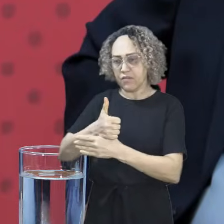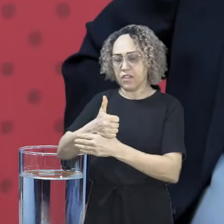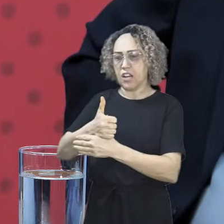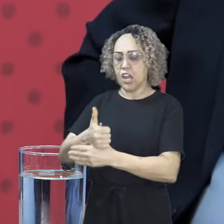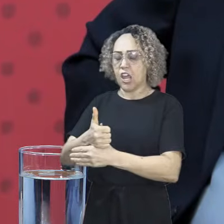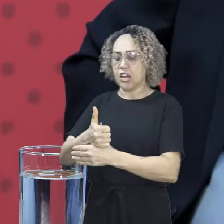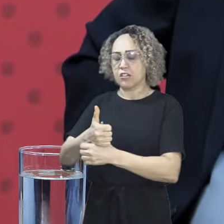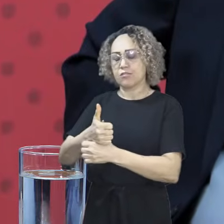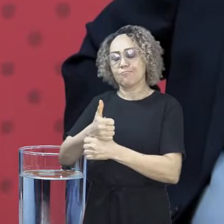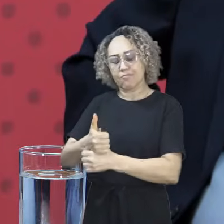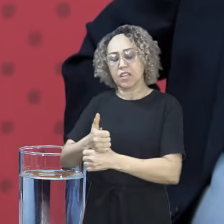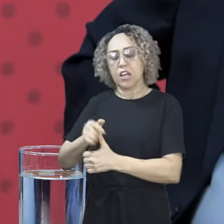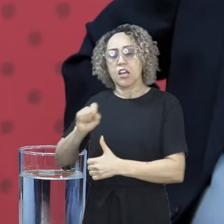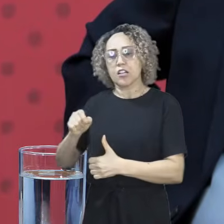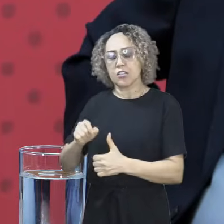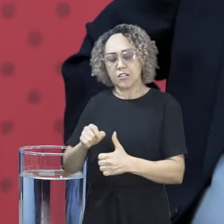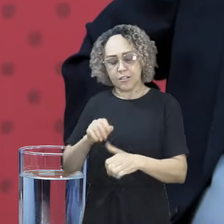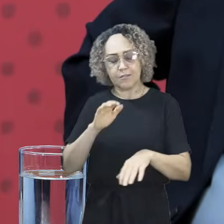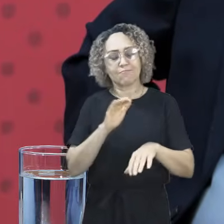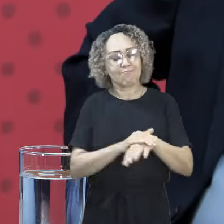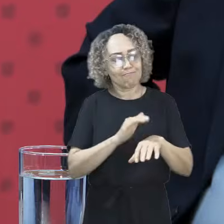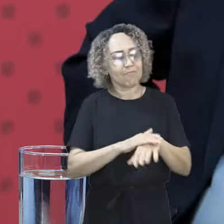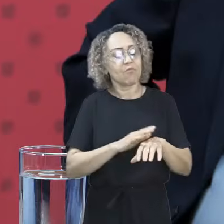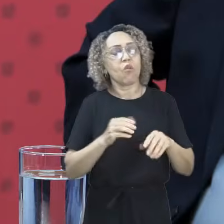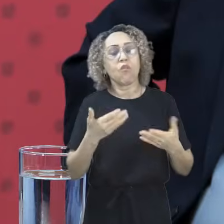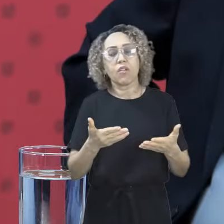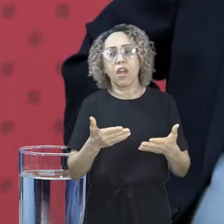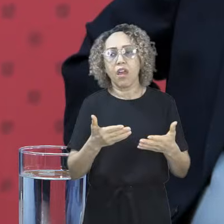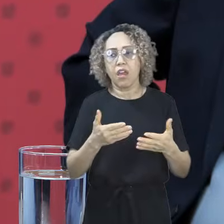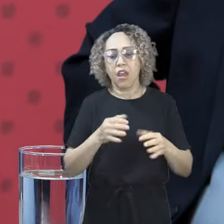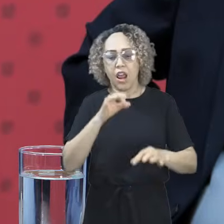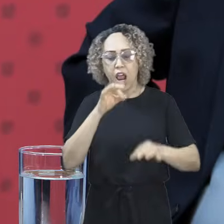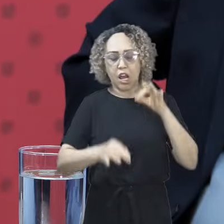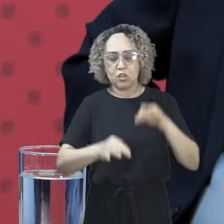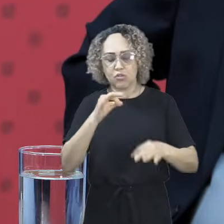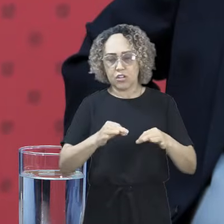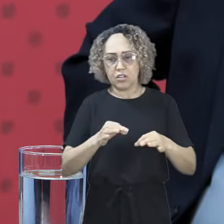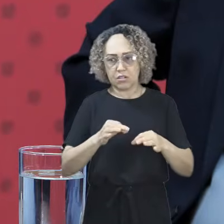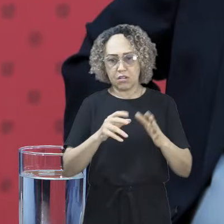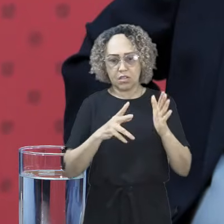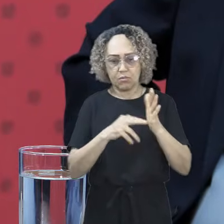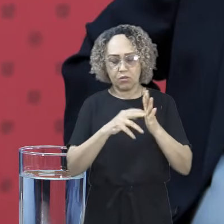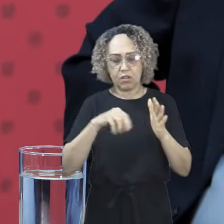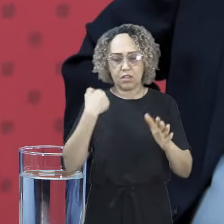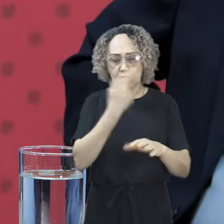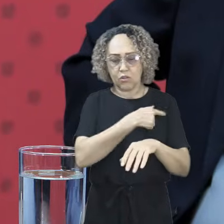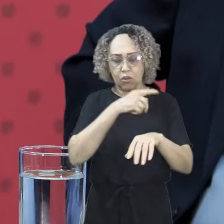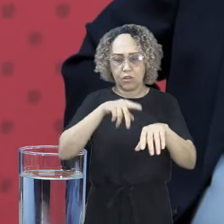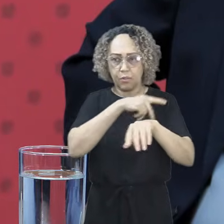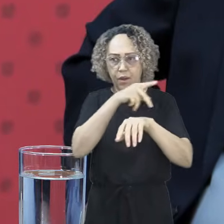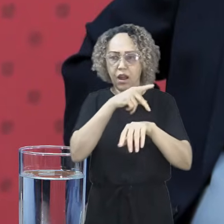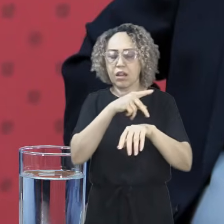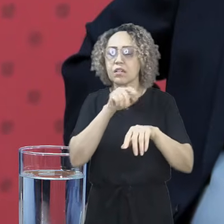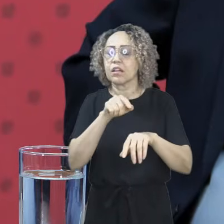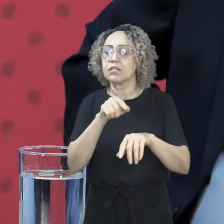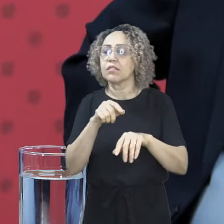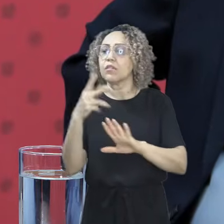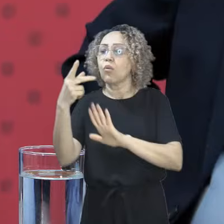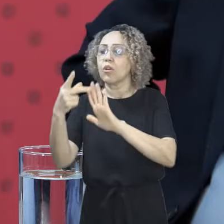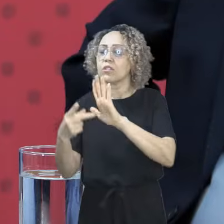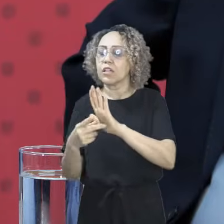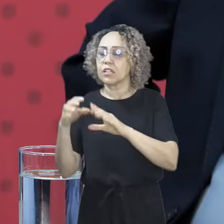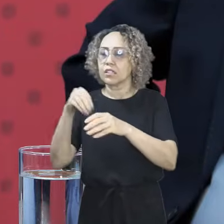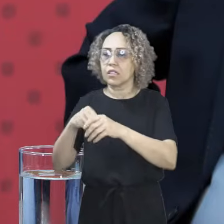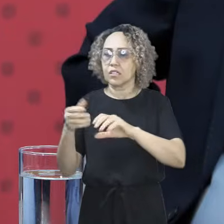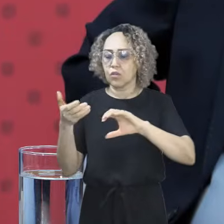nosso país, que quem paga indevidamente, como é o projeto que tramita no Congresso Nacional, né,